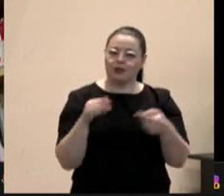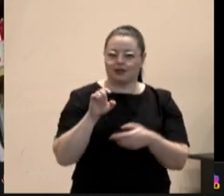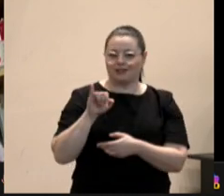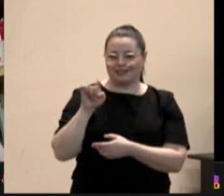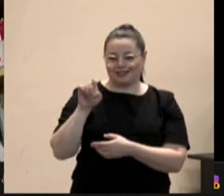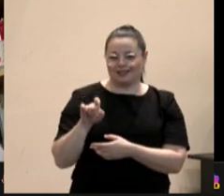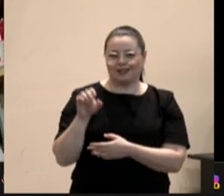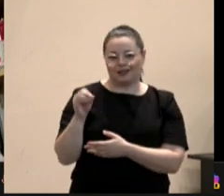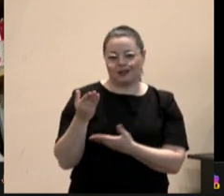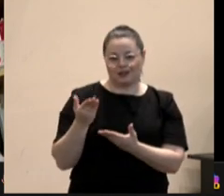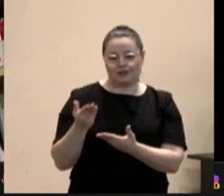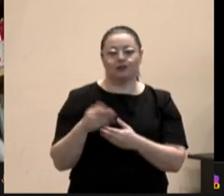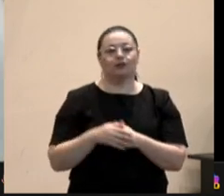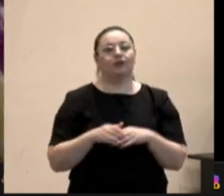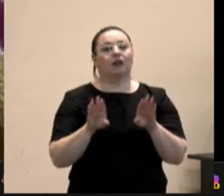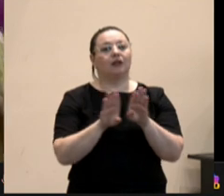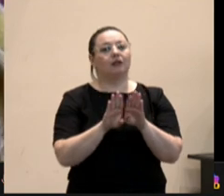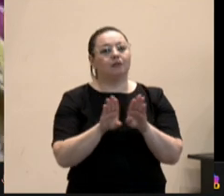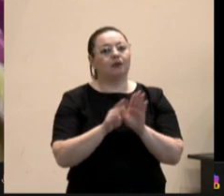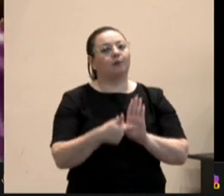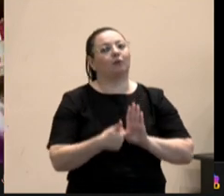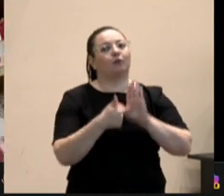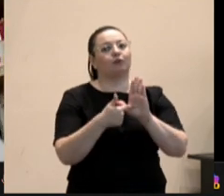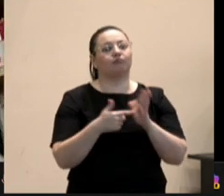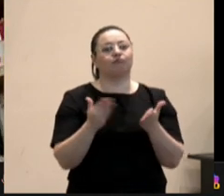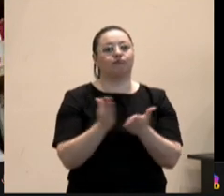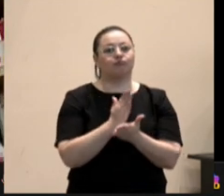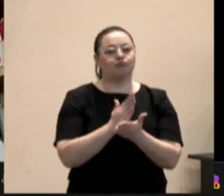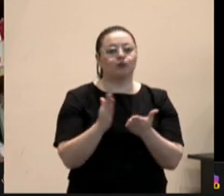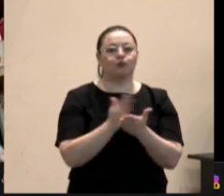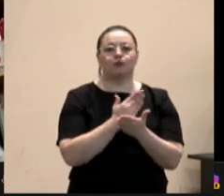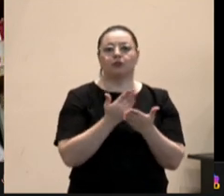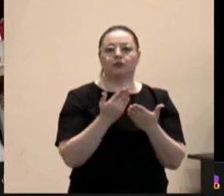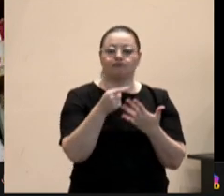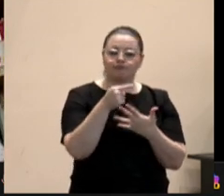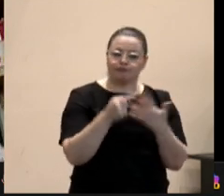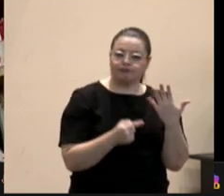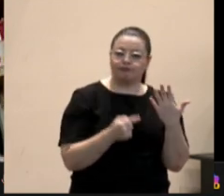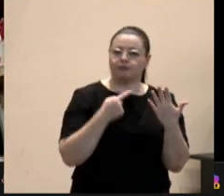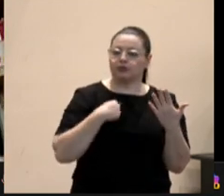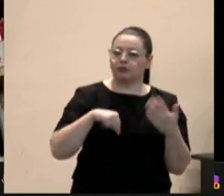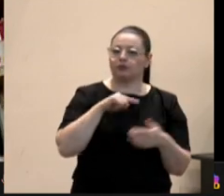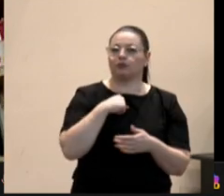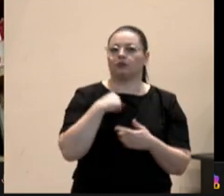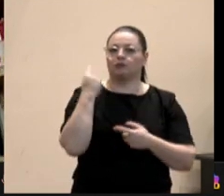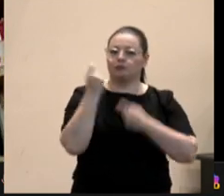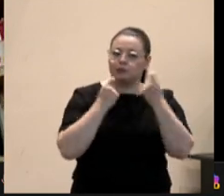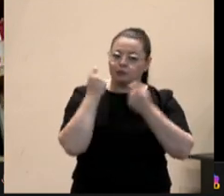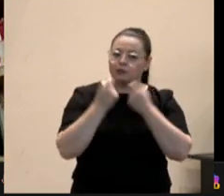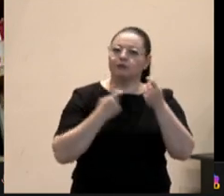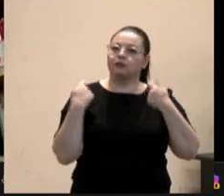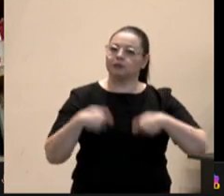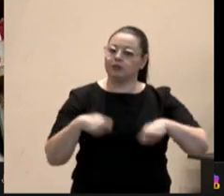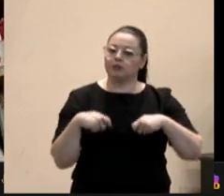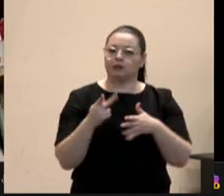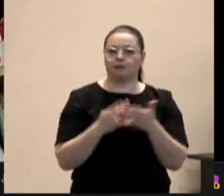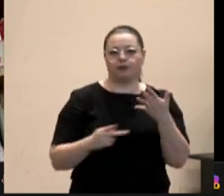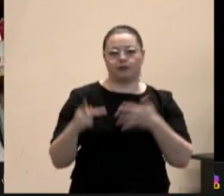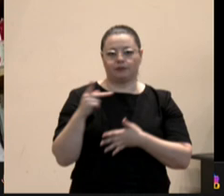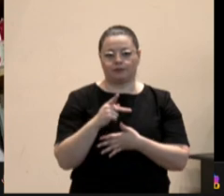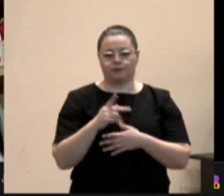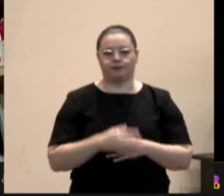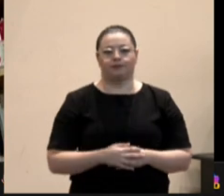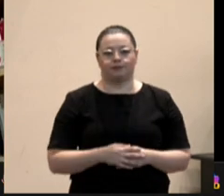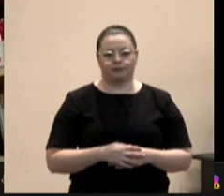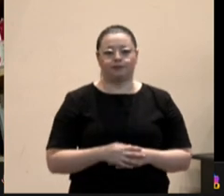algumas questões das quais nós nos ocupamos em priorizar na elaboração